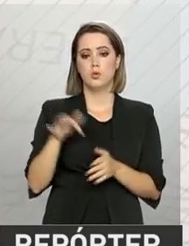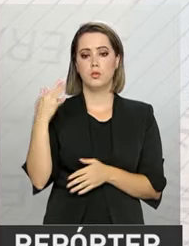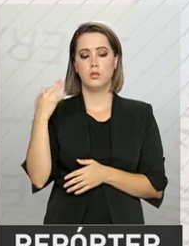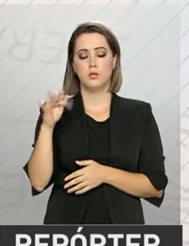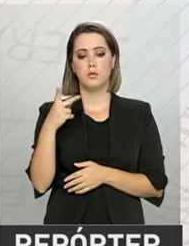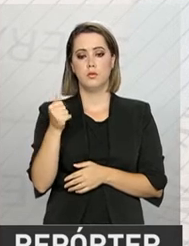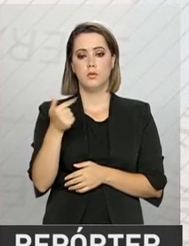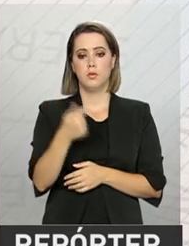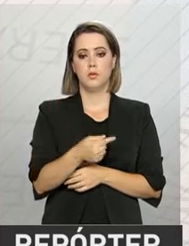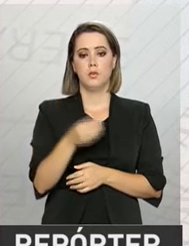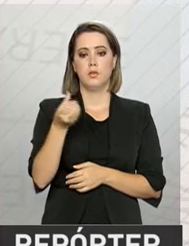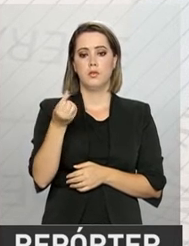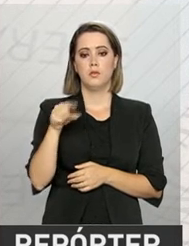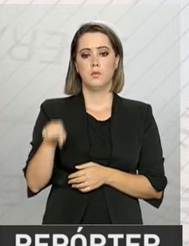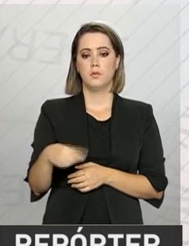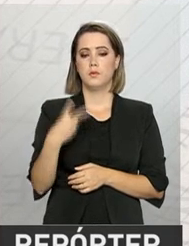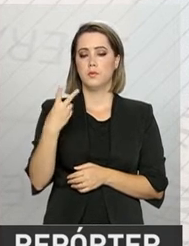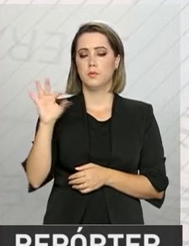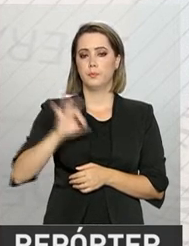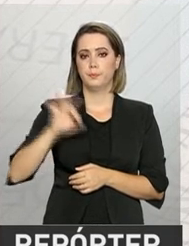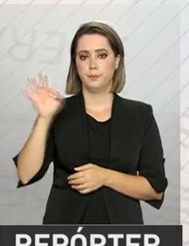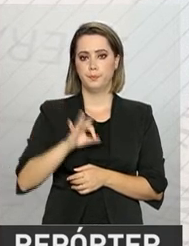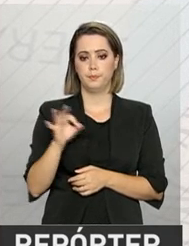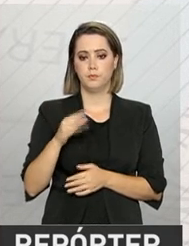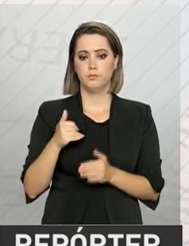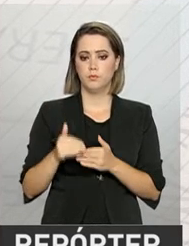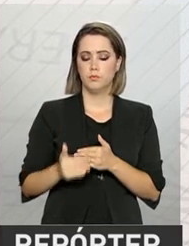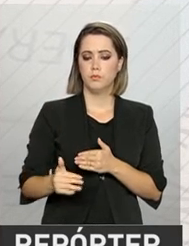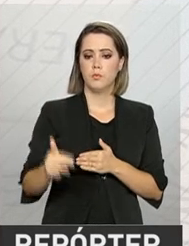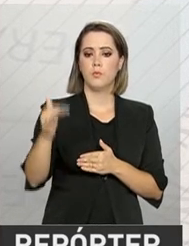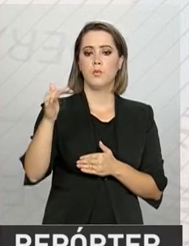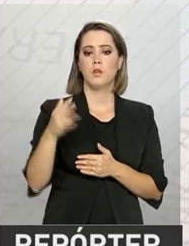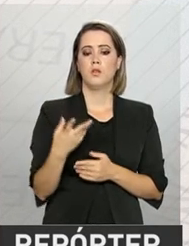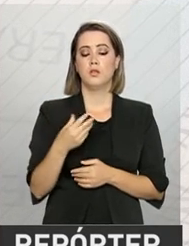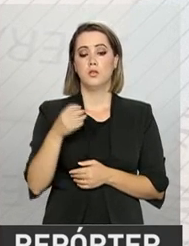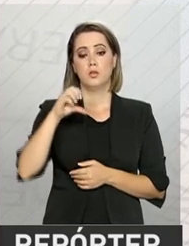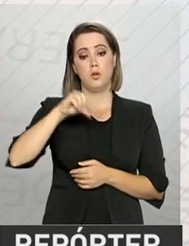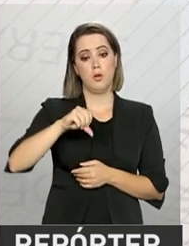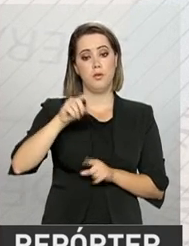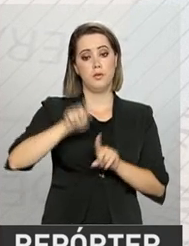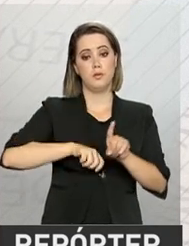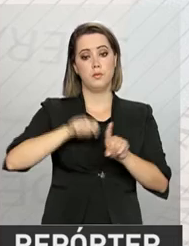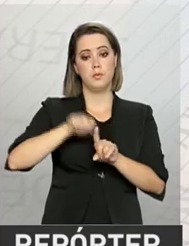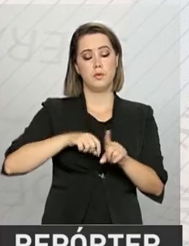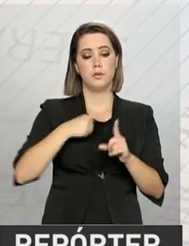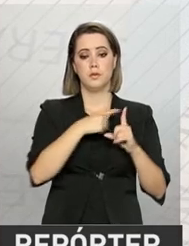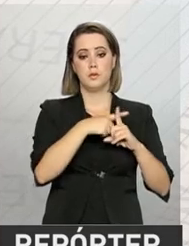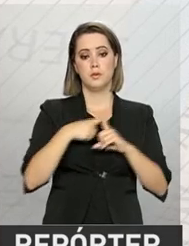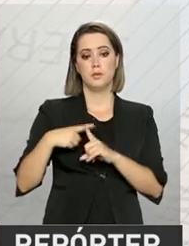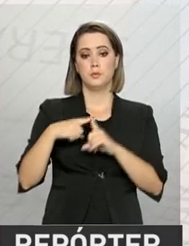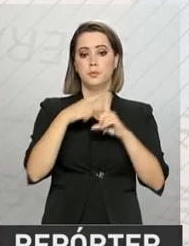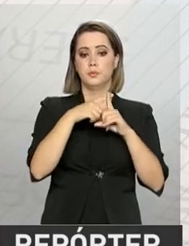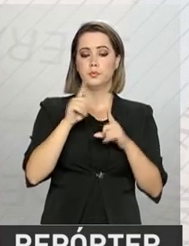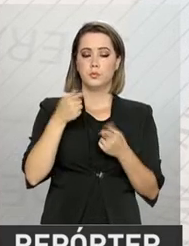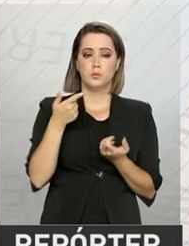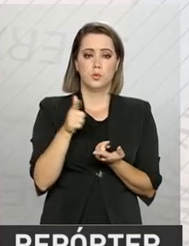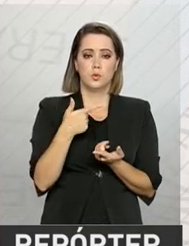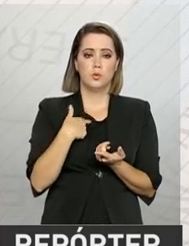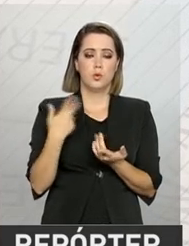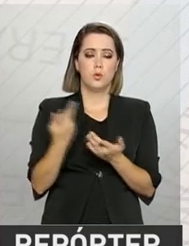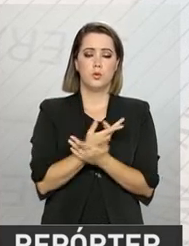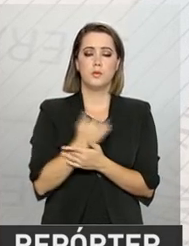é de 6,2 por cento a seqüência de nove meses positivos descontada a inflação não era